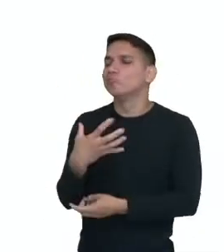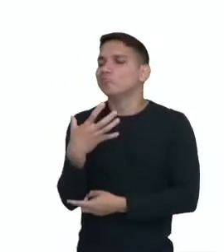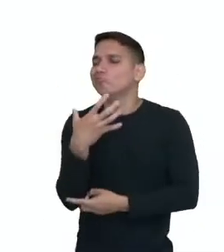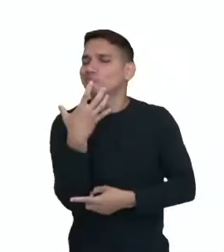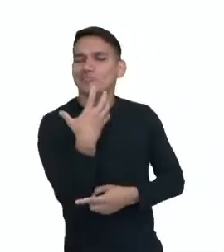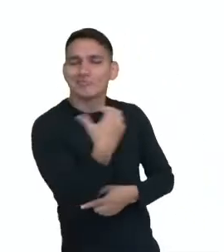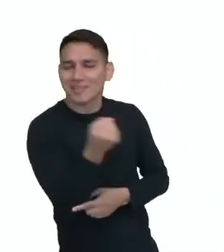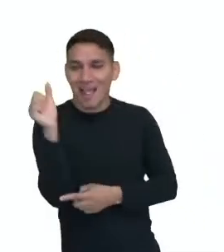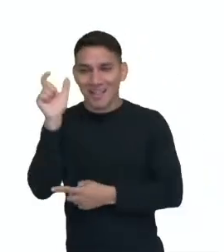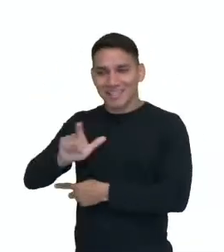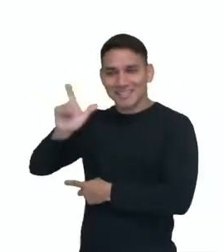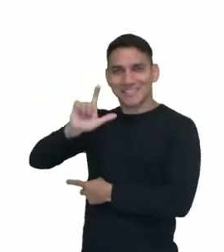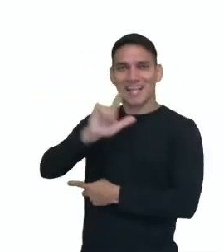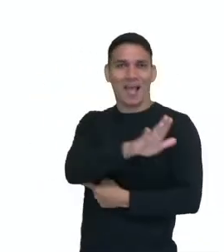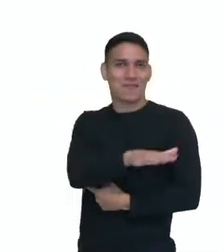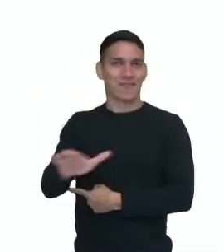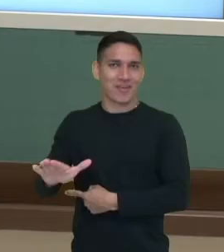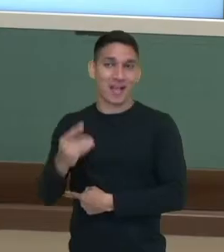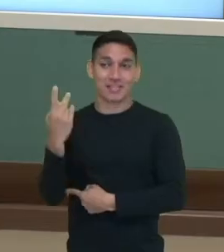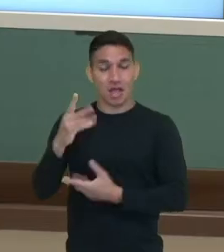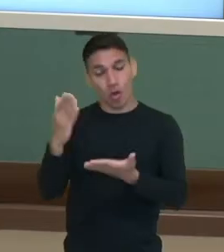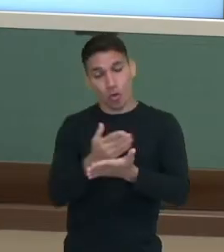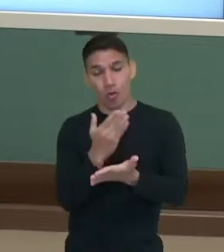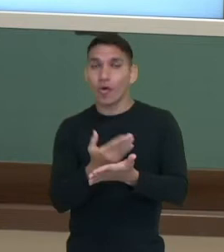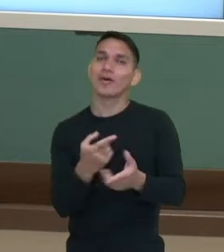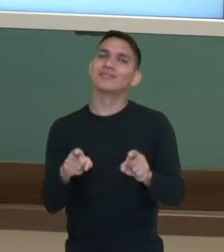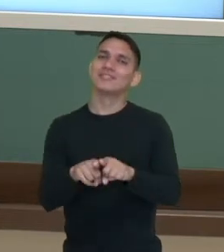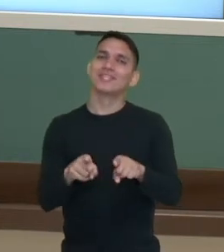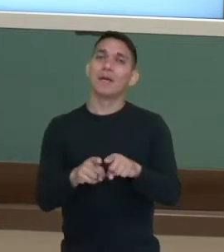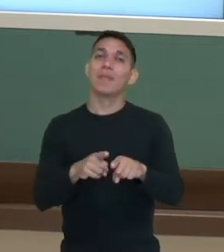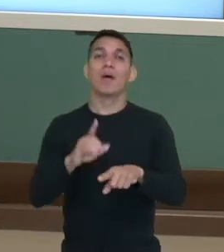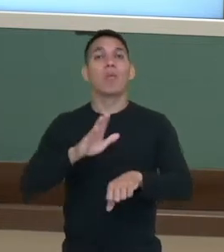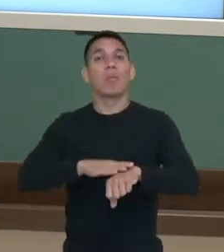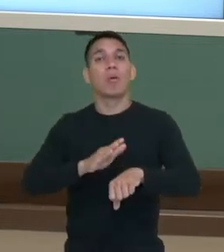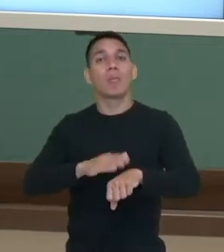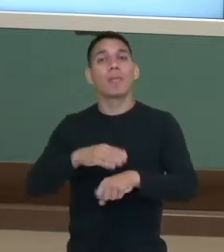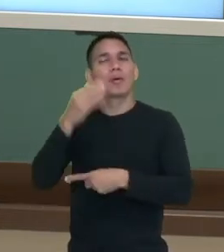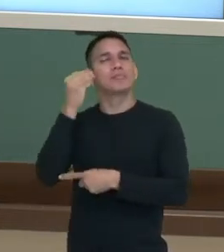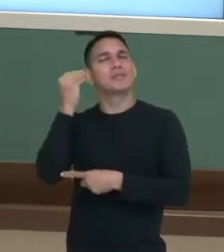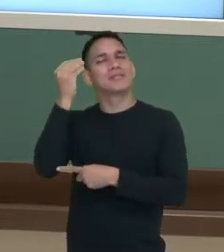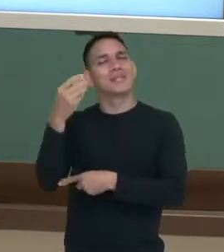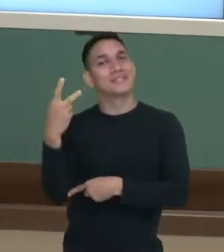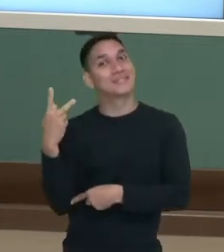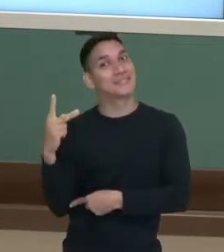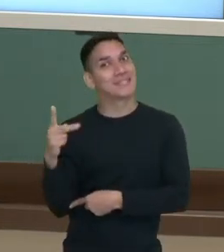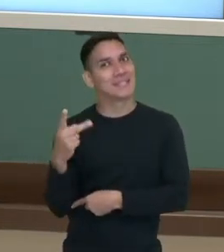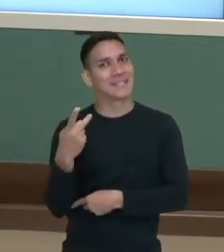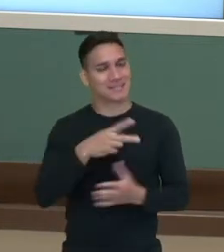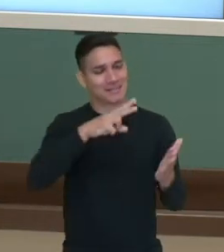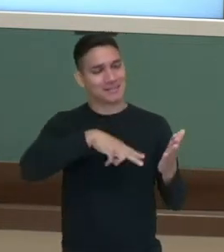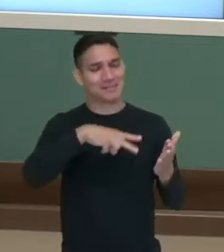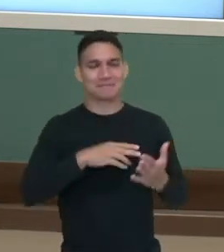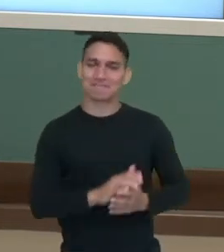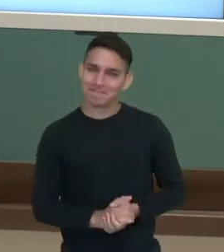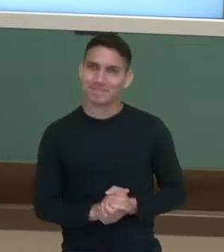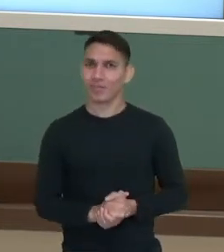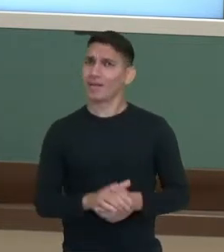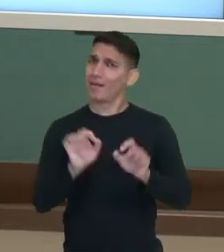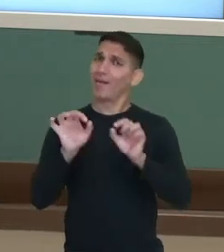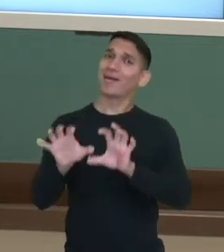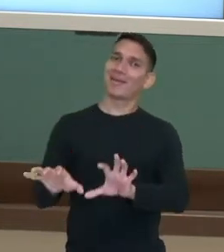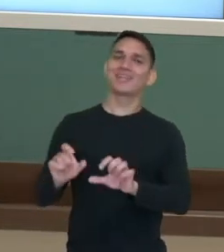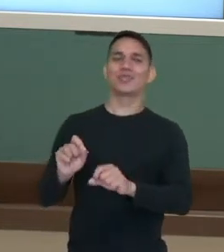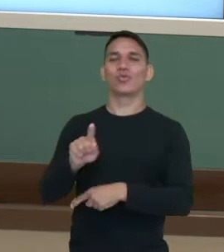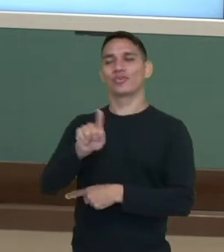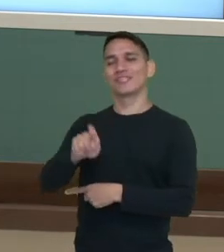infantil, sua obra e uma passagem emocionante com o leitor. Isso mesmo. Então, quem é o entrevistado